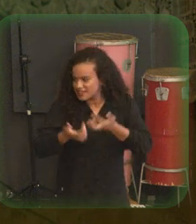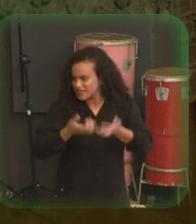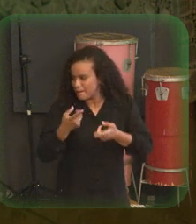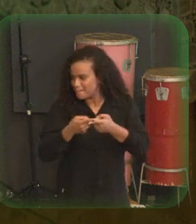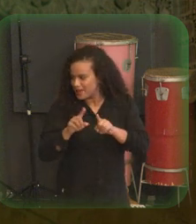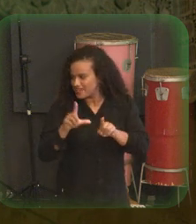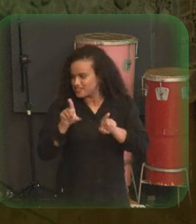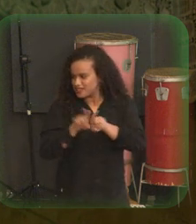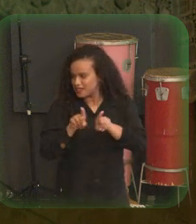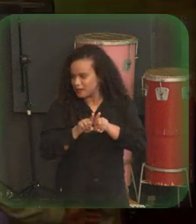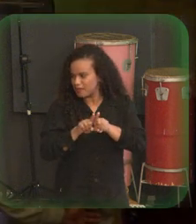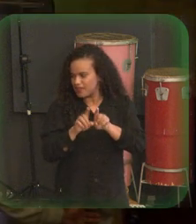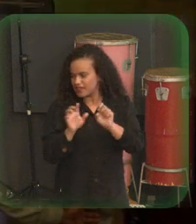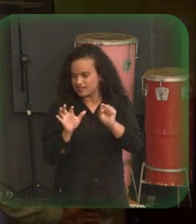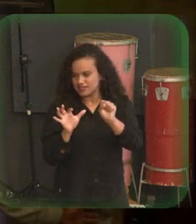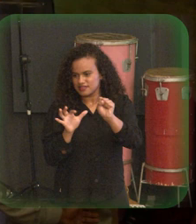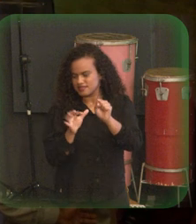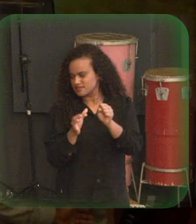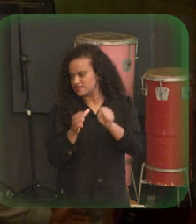Isso é importante.